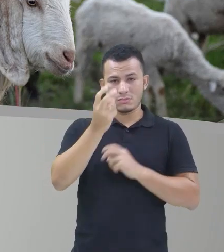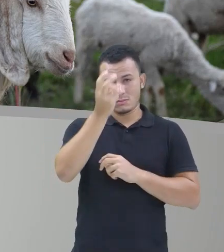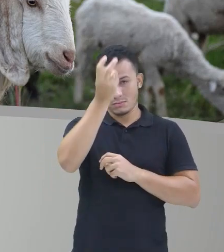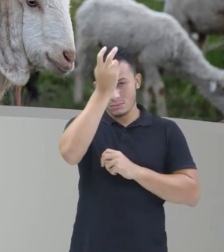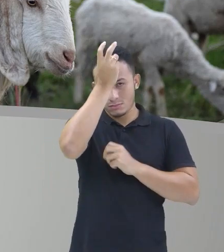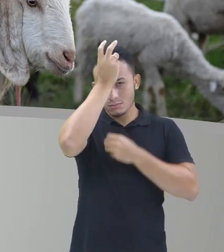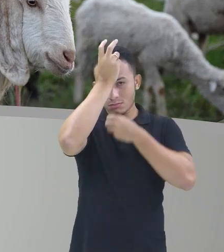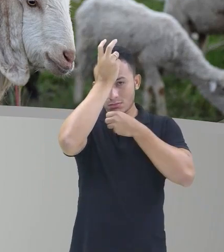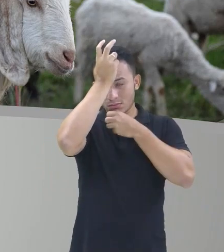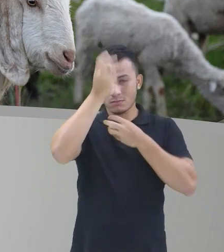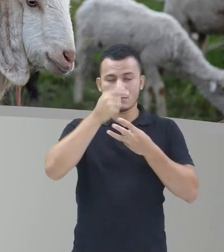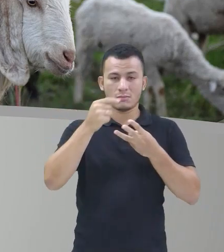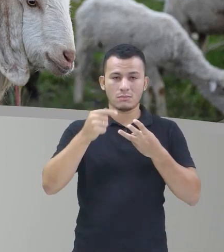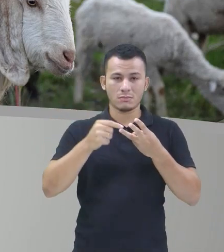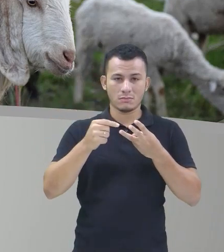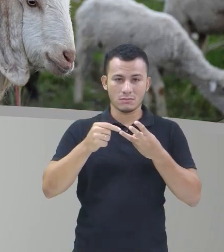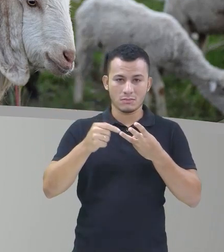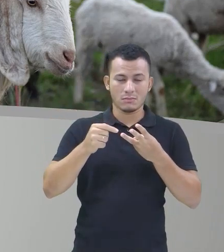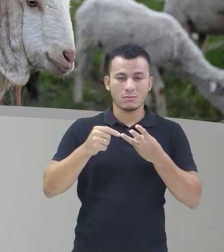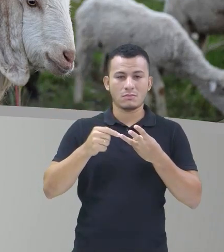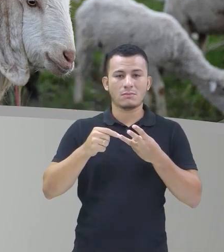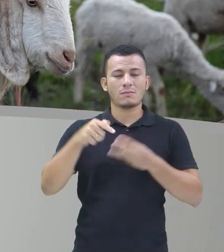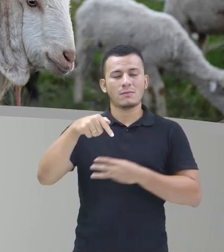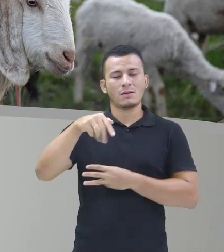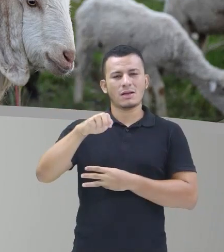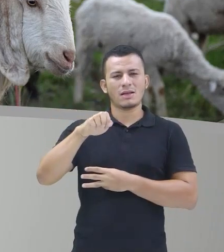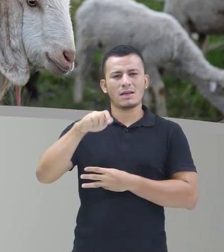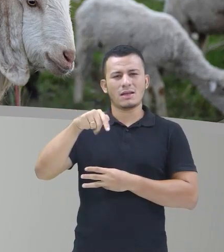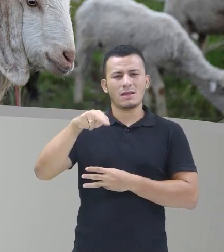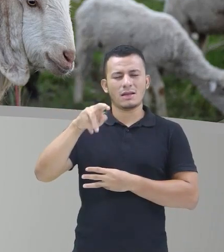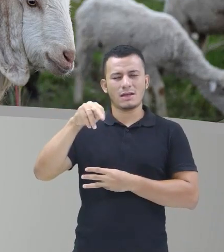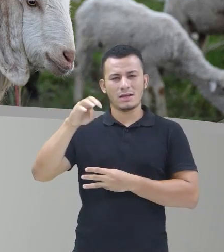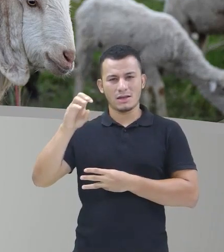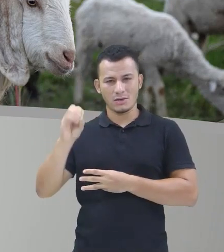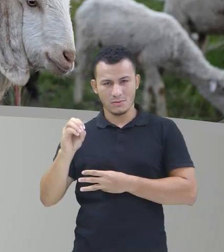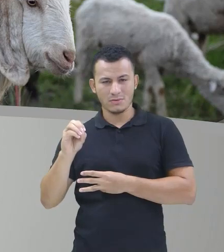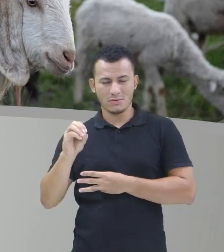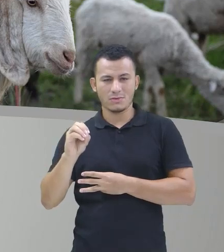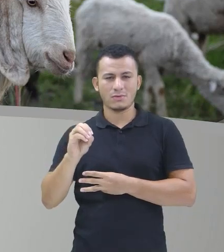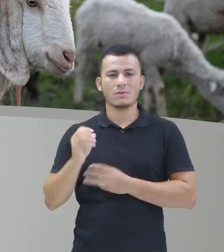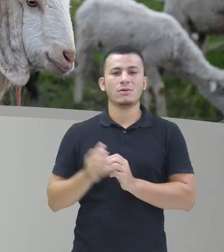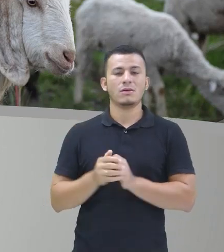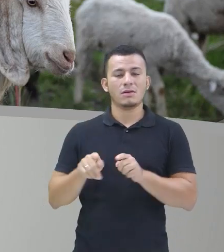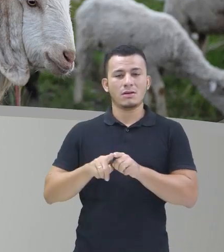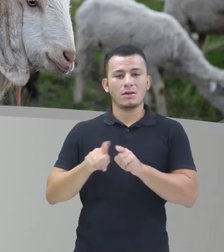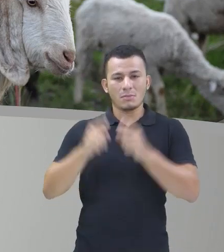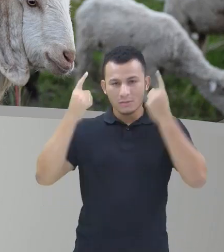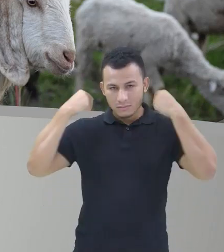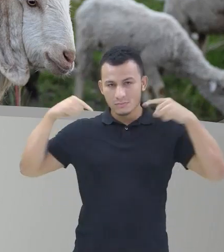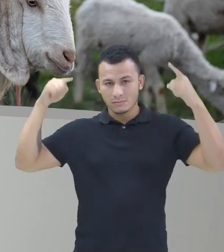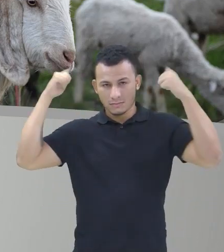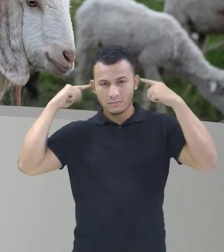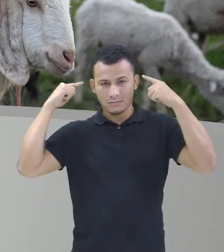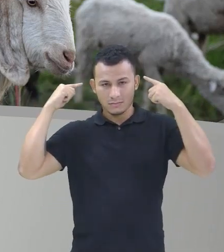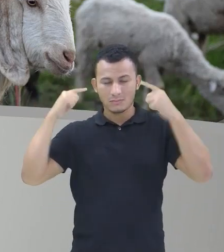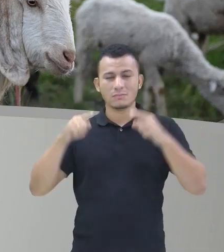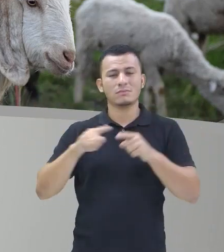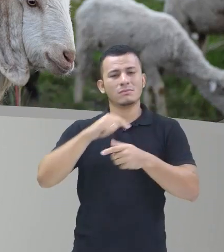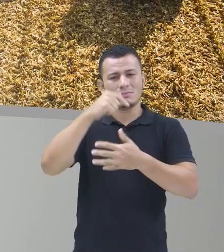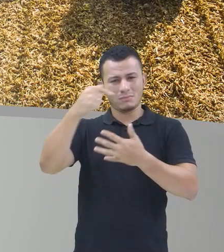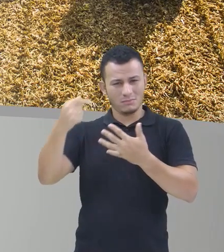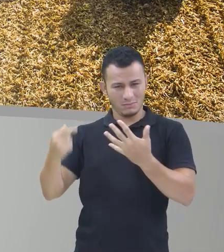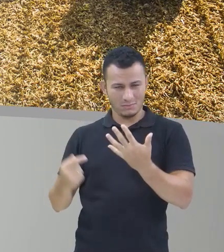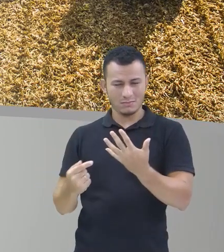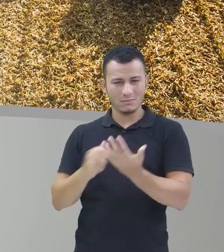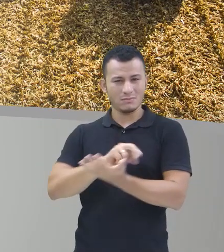caprinos, equinos, ovinos, suínos e etc. Aí nós temos aqui